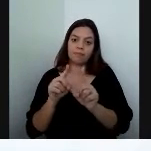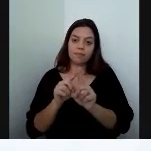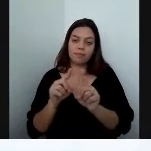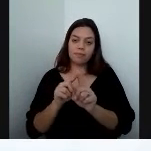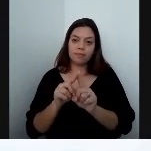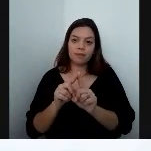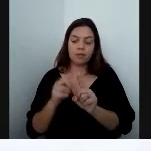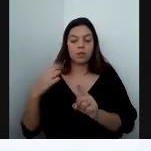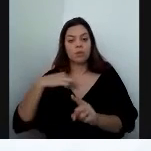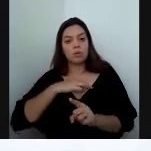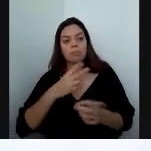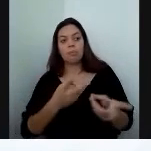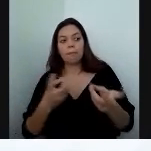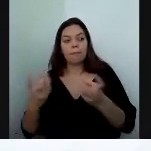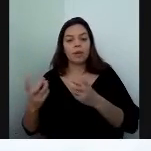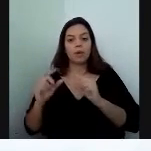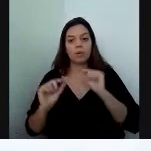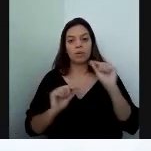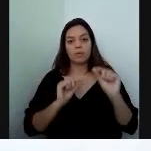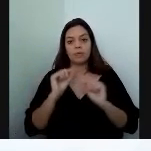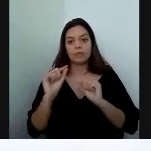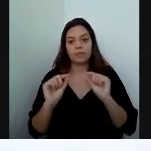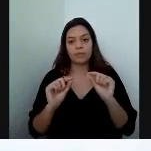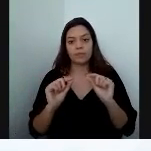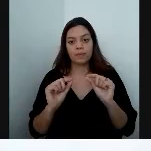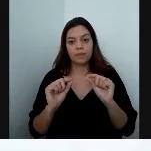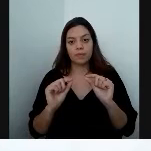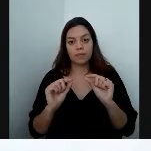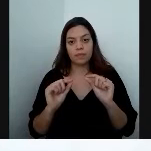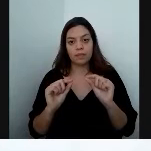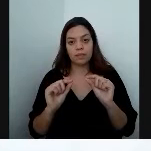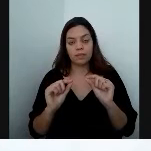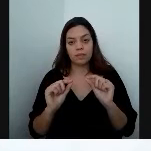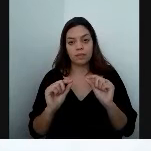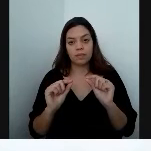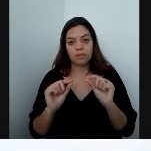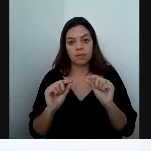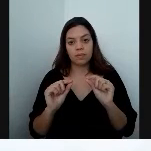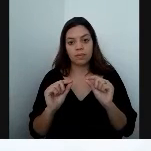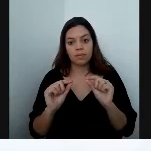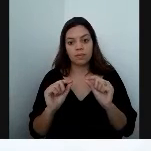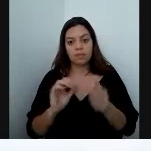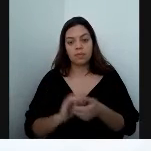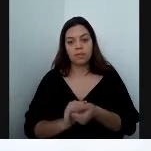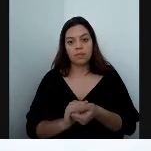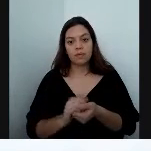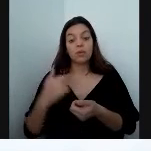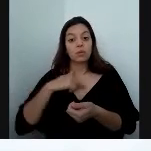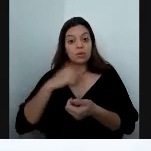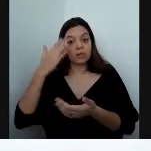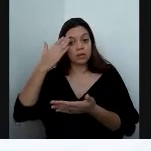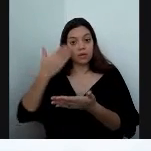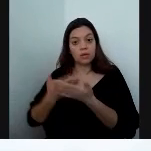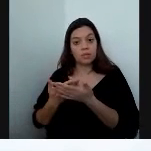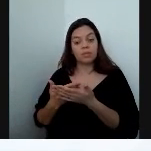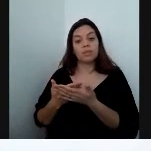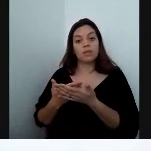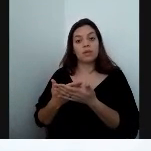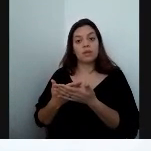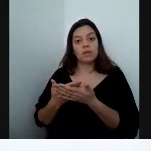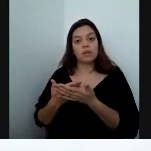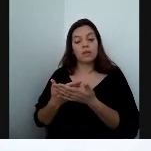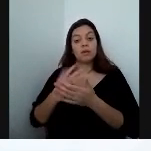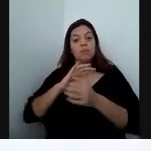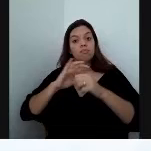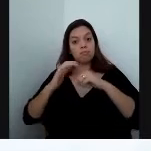que, muito em função disso, a gente acredita que seja em função disso, né, a crise da pandemia, estourou,